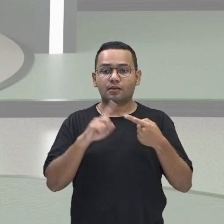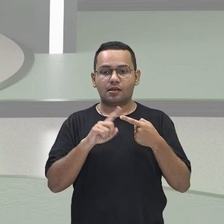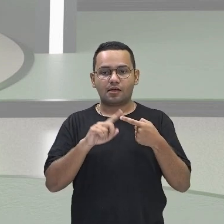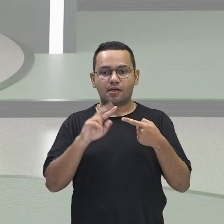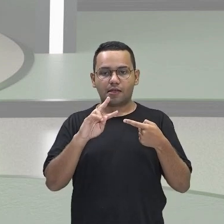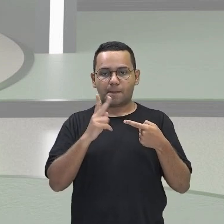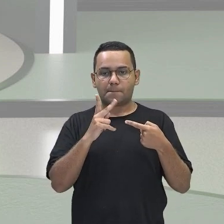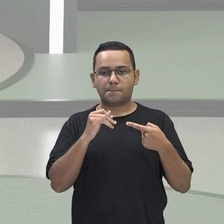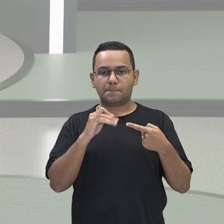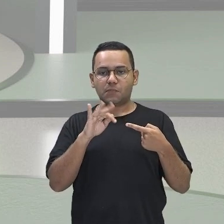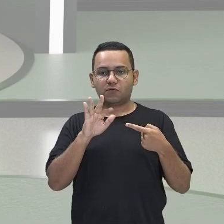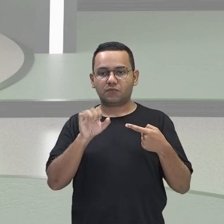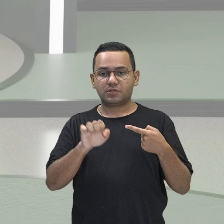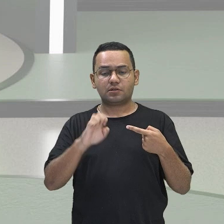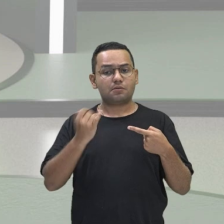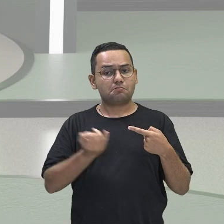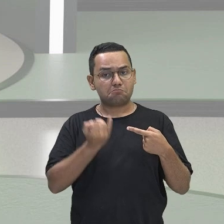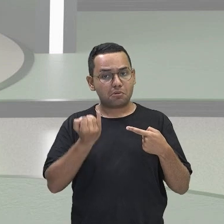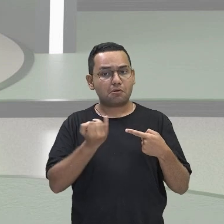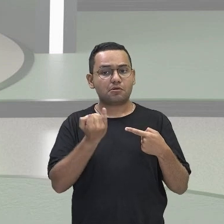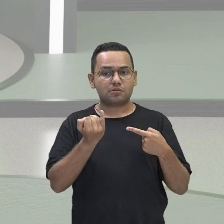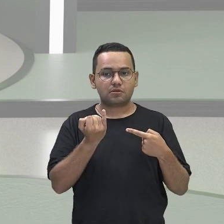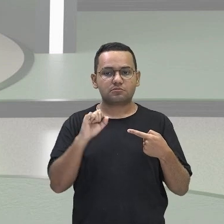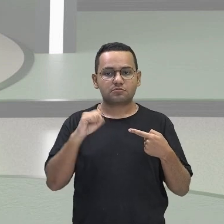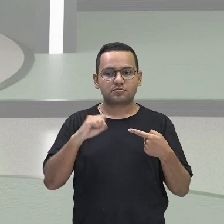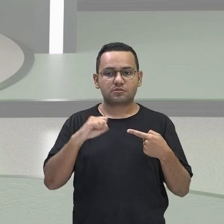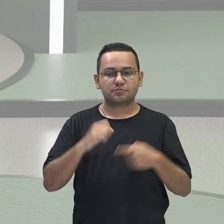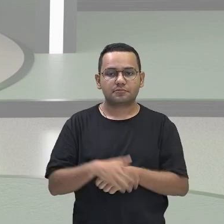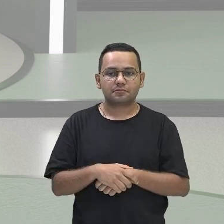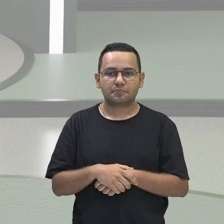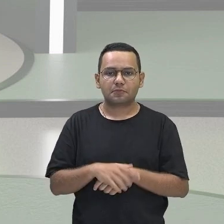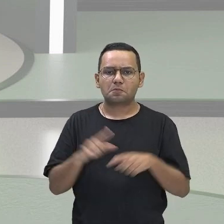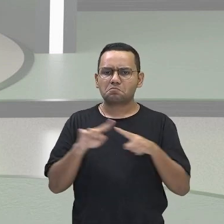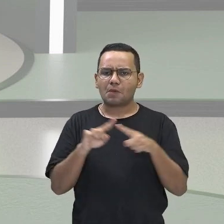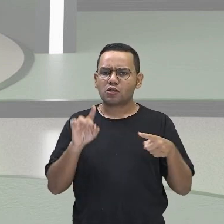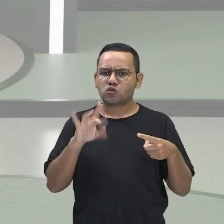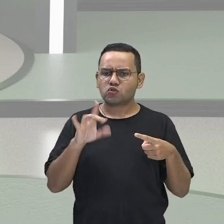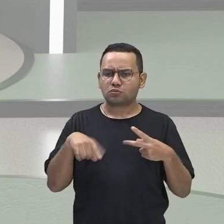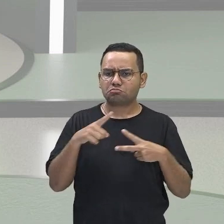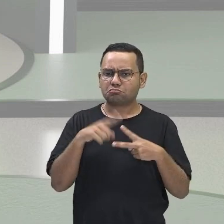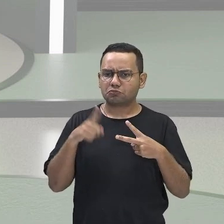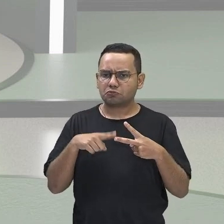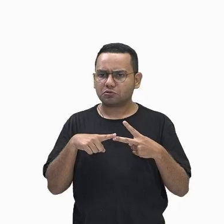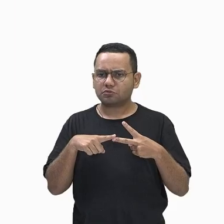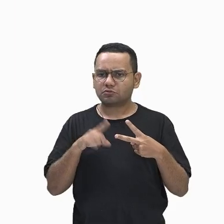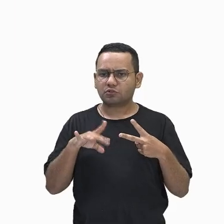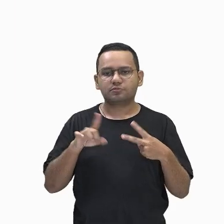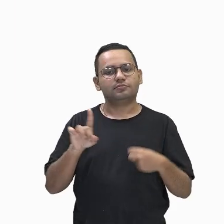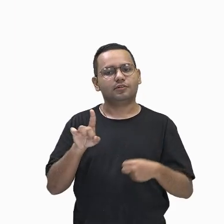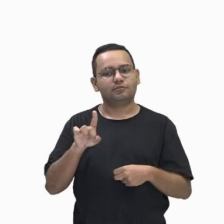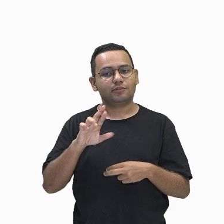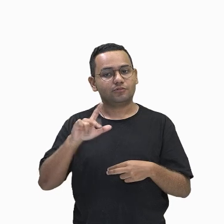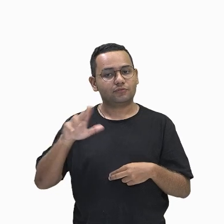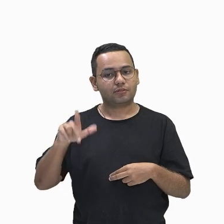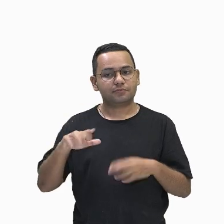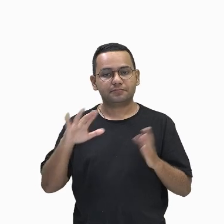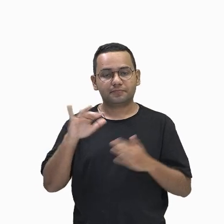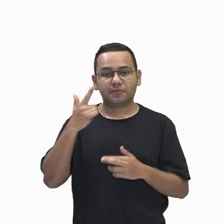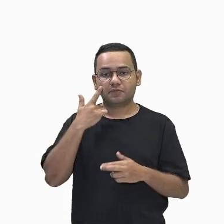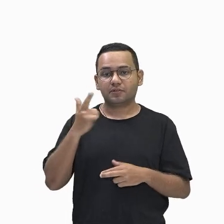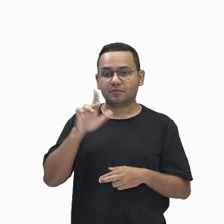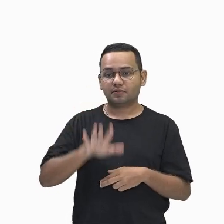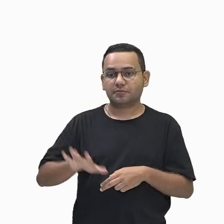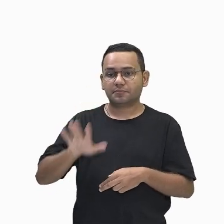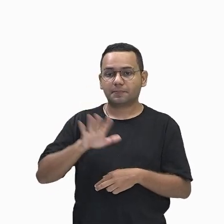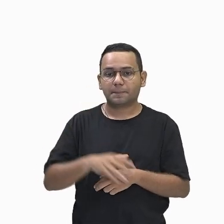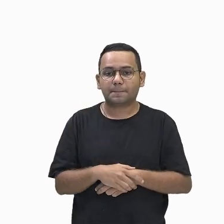muito importante. Então ela vai atuar, não vai ter apenas essas duas funções. Vamos à imagem a seguir que você vai perceber que ela está